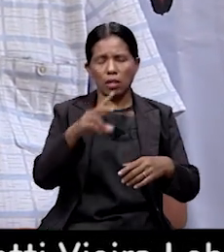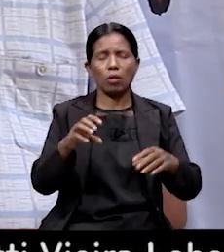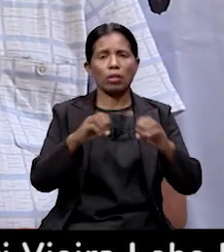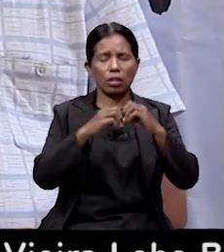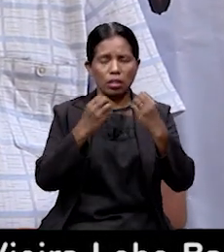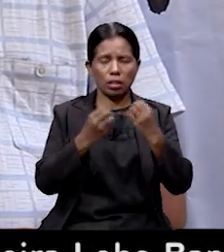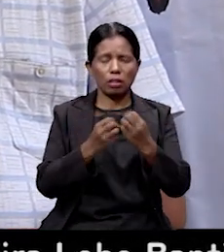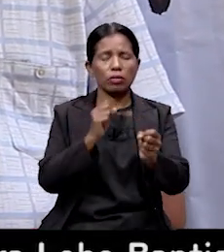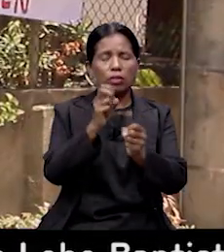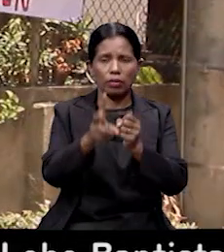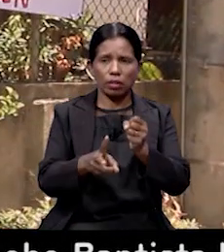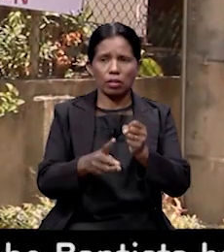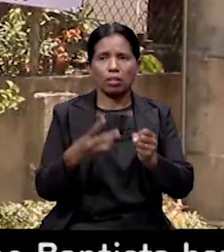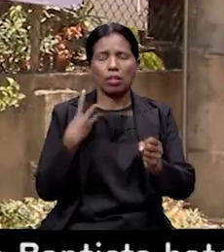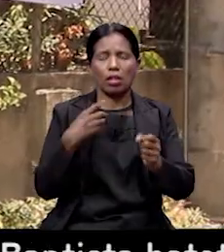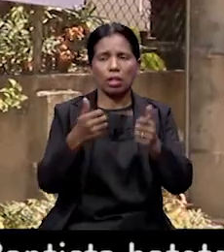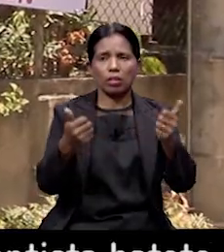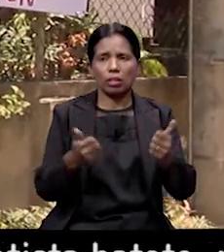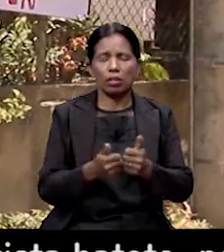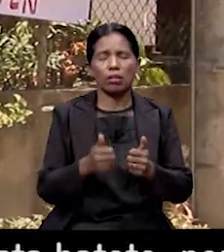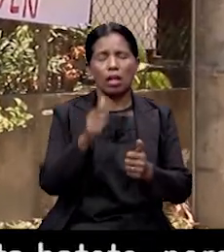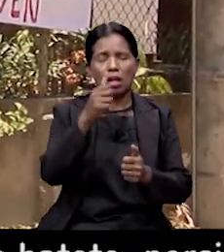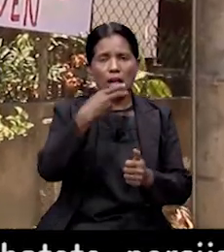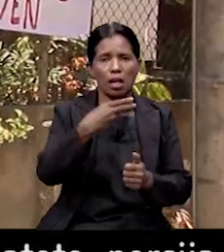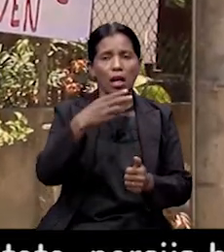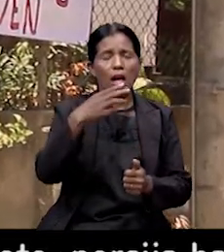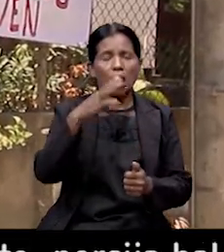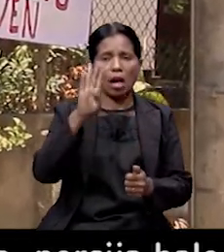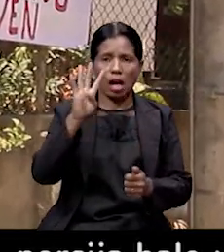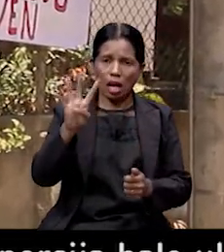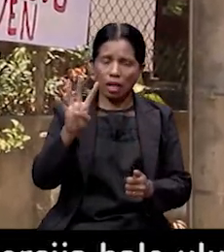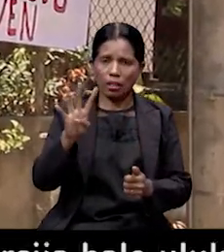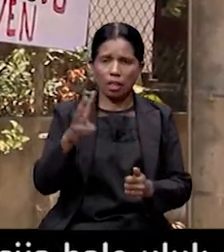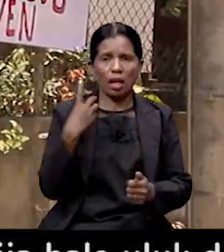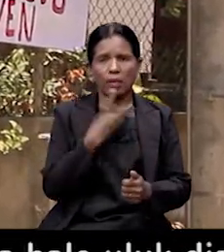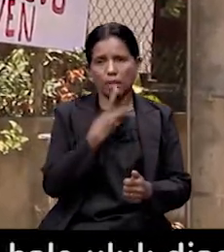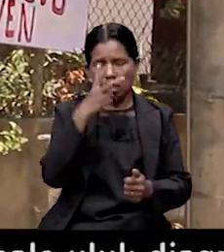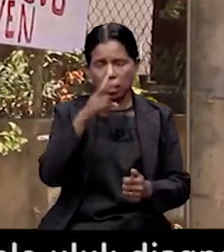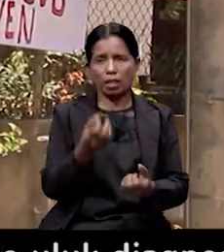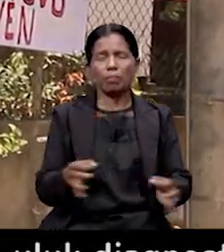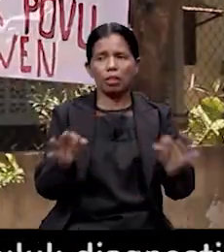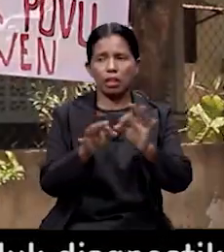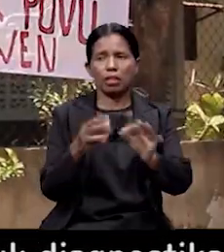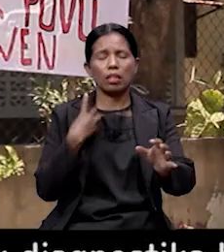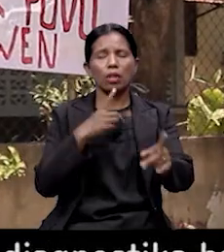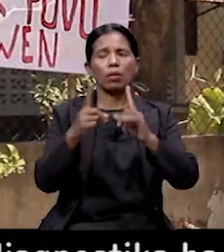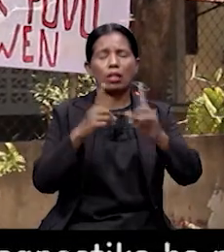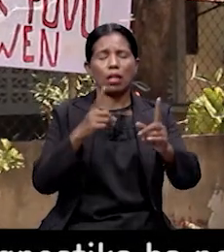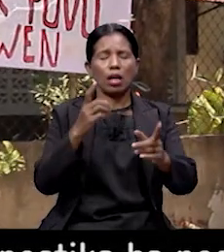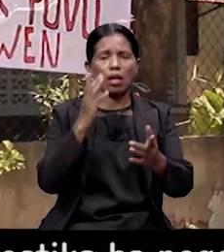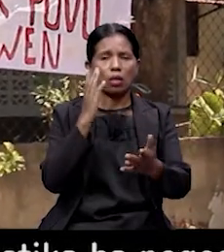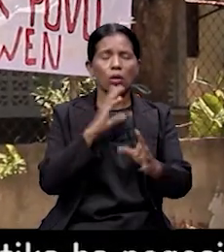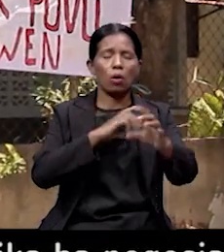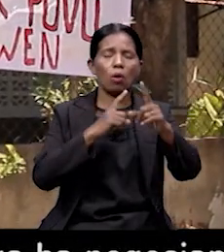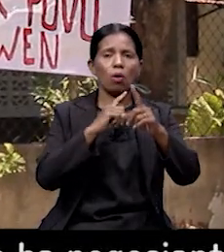sira, particularmente a sua hak no ajar, a mihare kata buat tidak nabe importante atau tak kuliah apa malu maka sosa kereta.